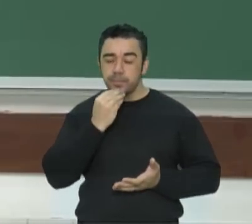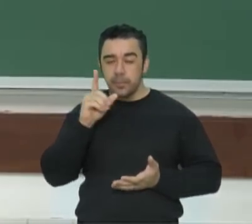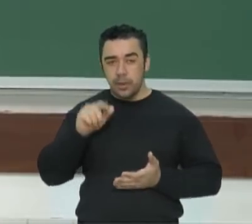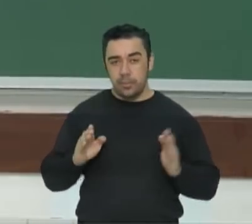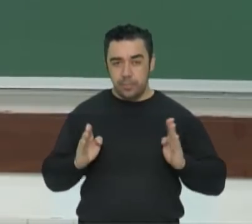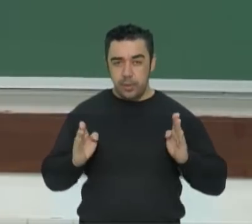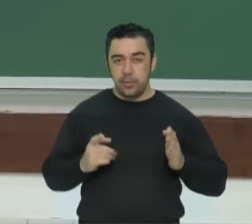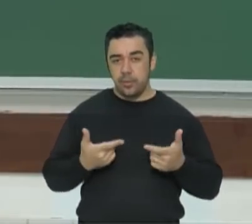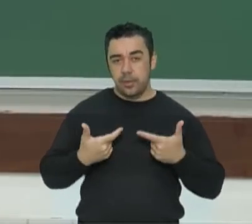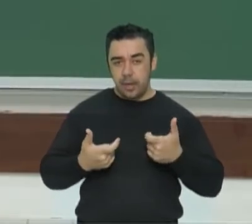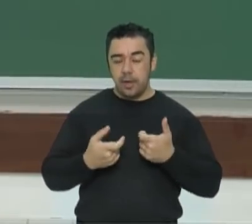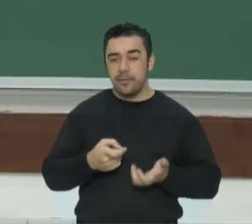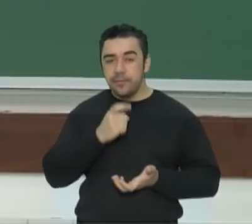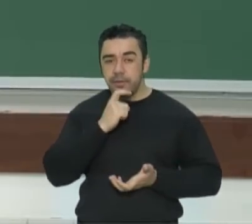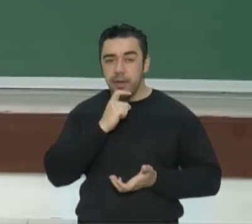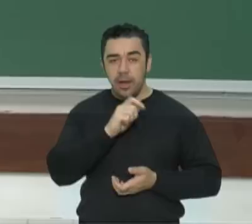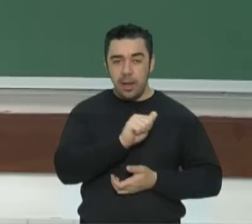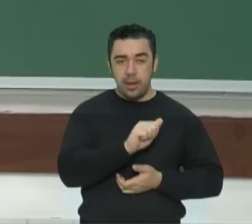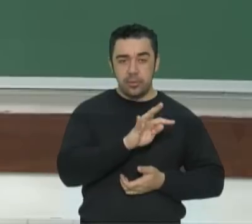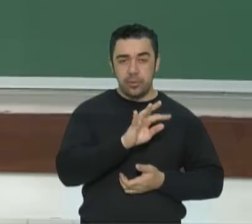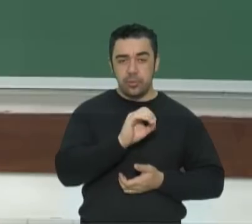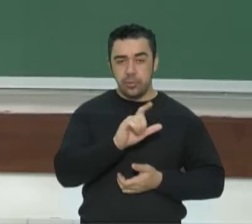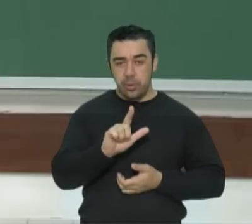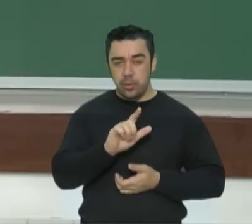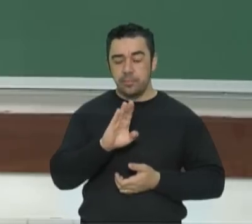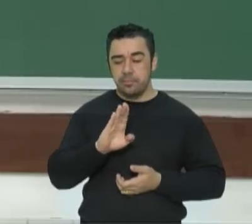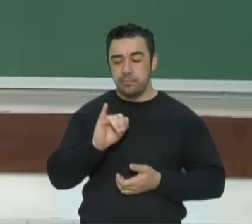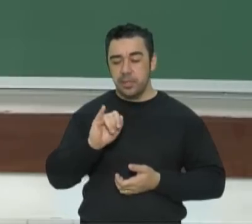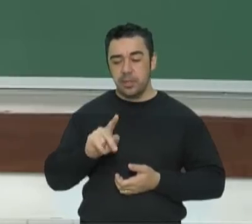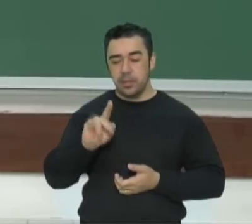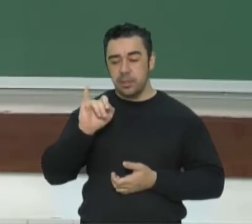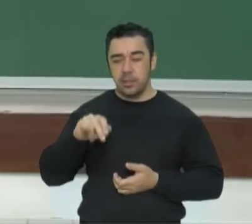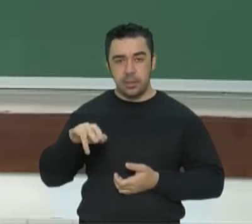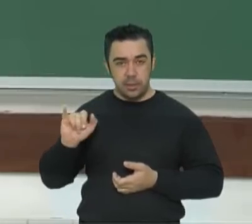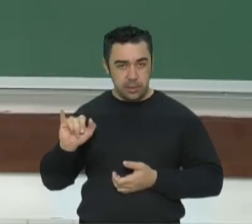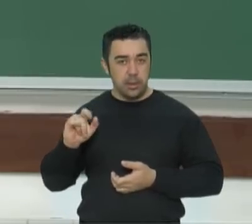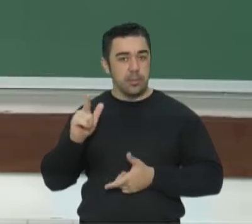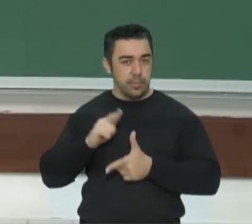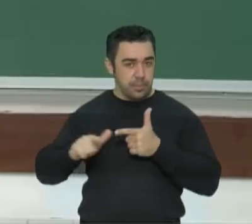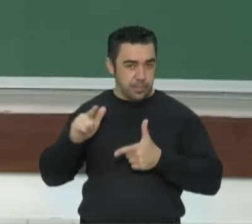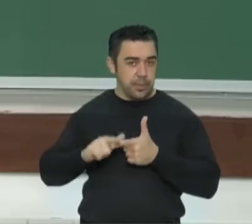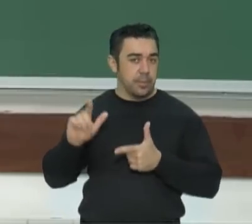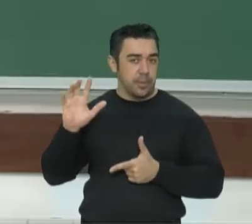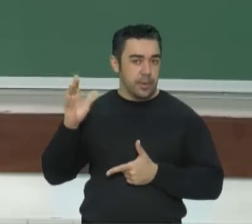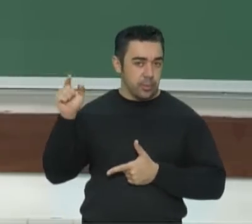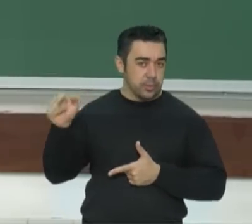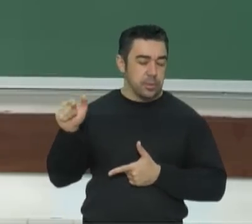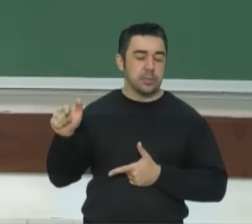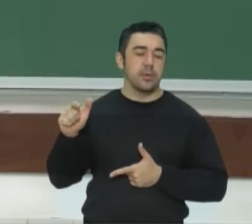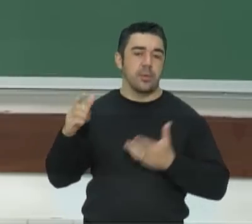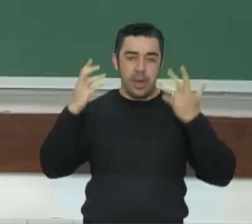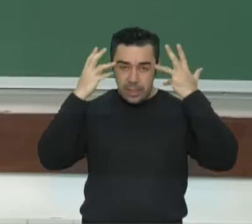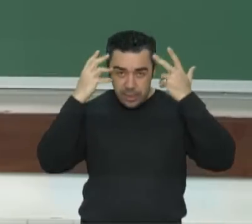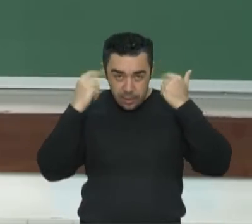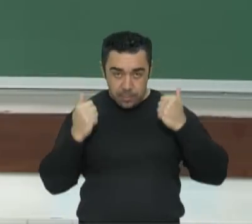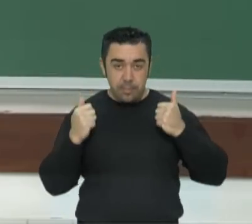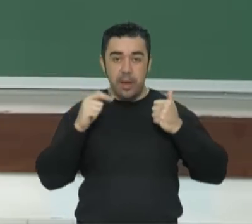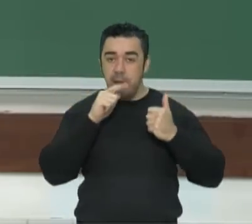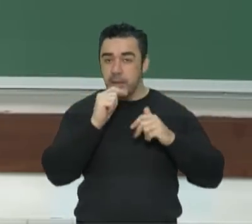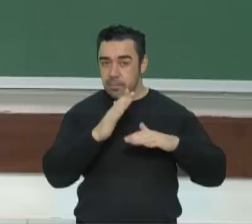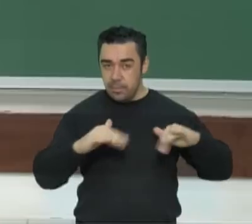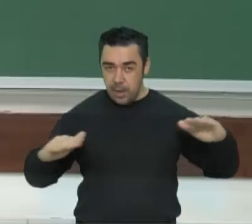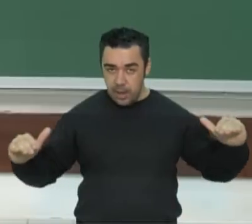Guerra Fria, o atol de Bikini, então, que teria causado os problemas entre os animais ali da fauna